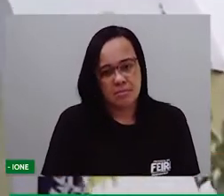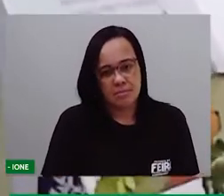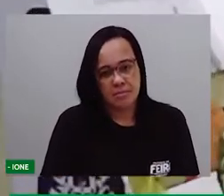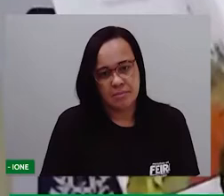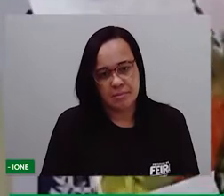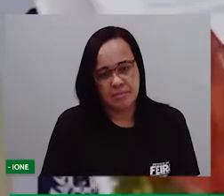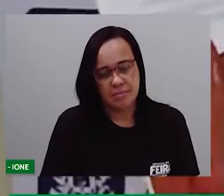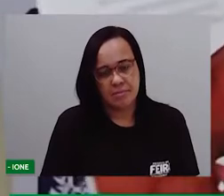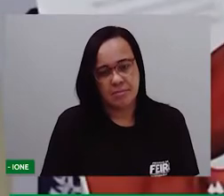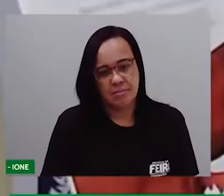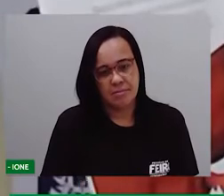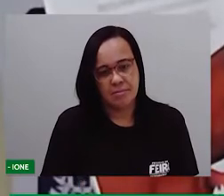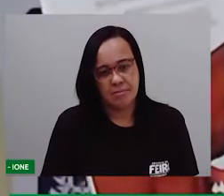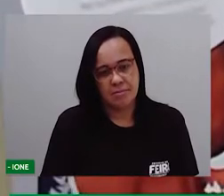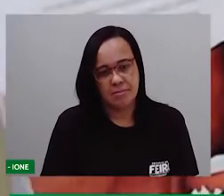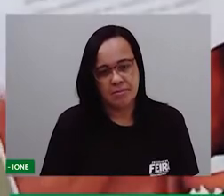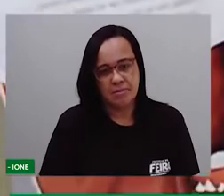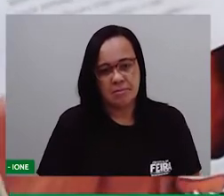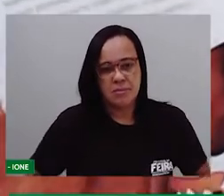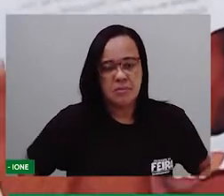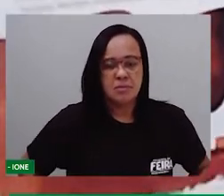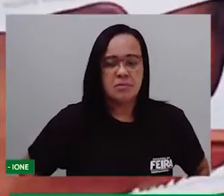E aí